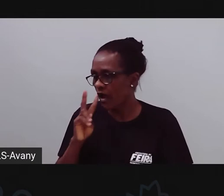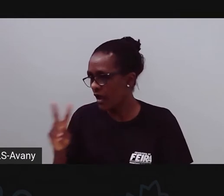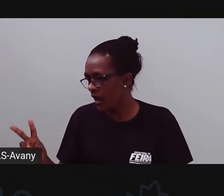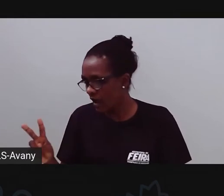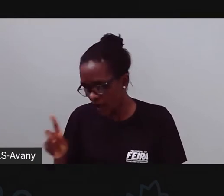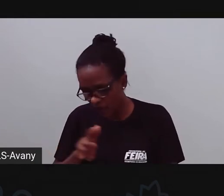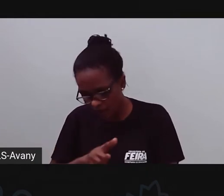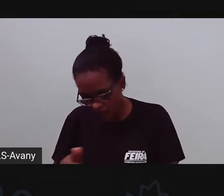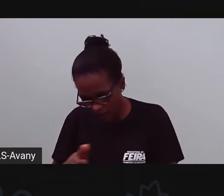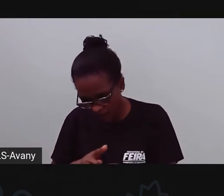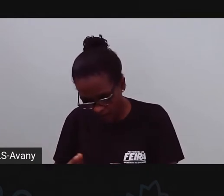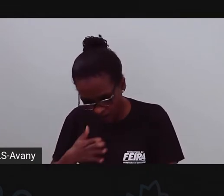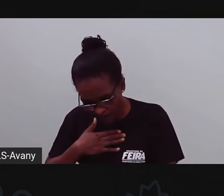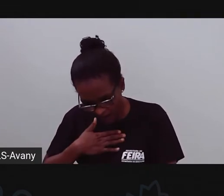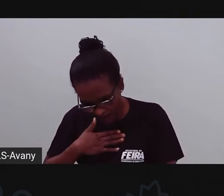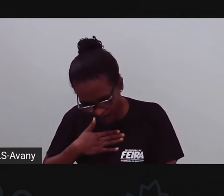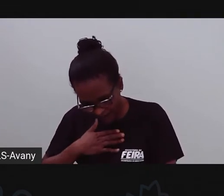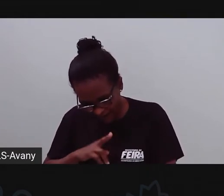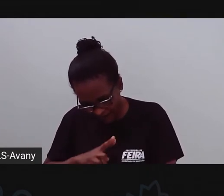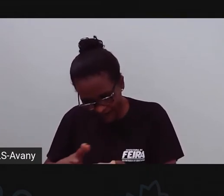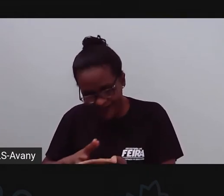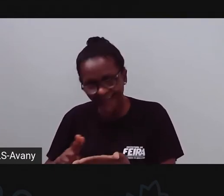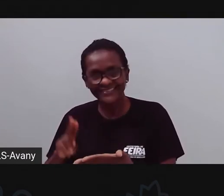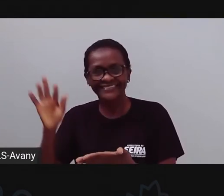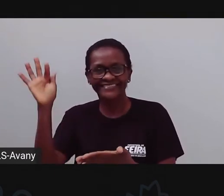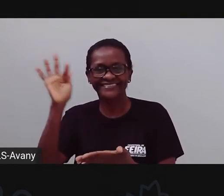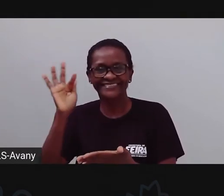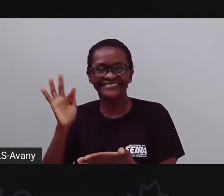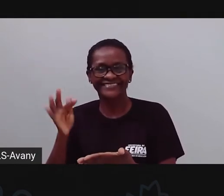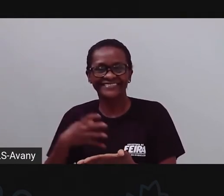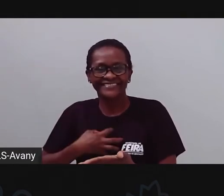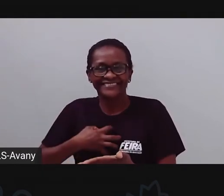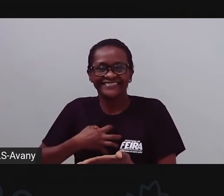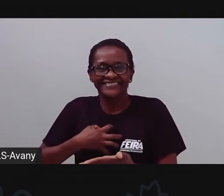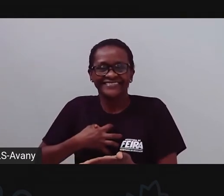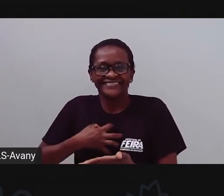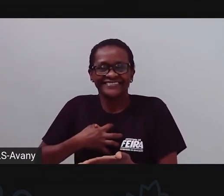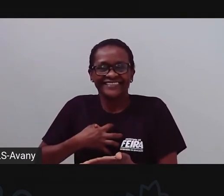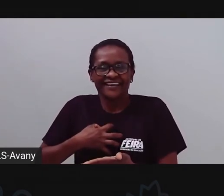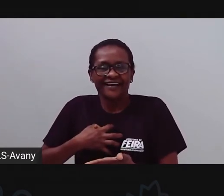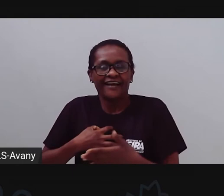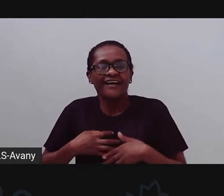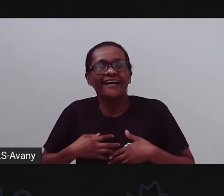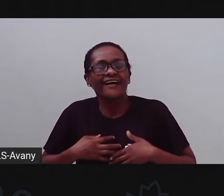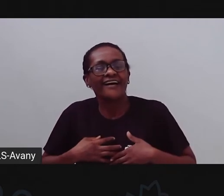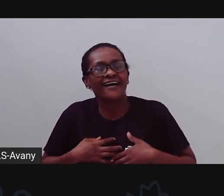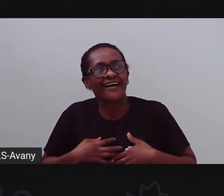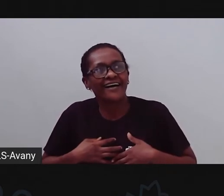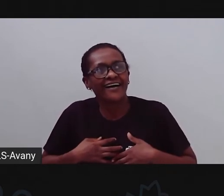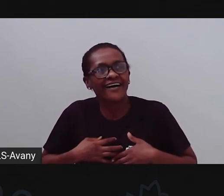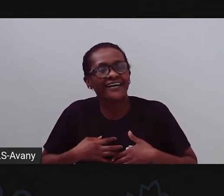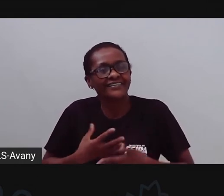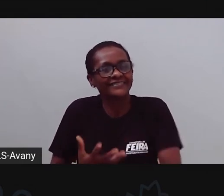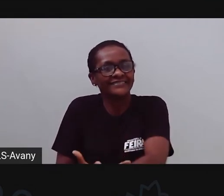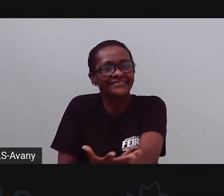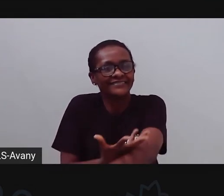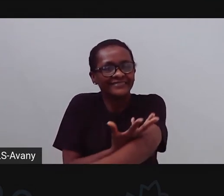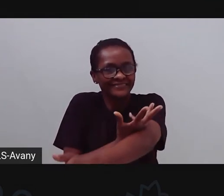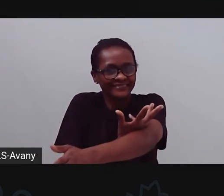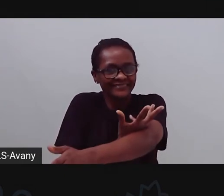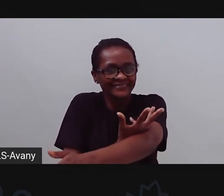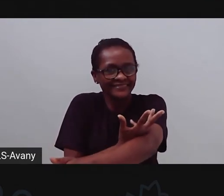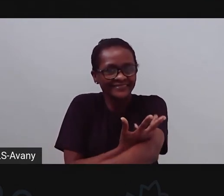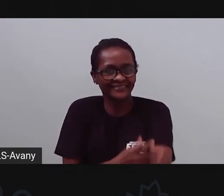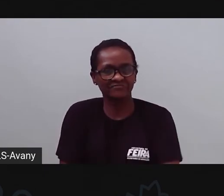escrito não é o nome da prole no convite a pros ficava emocionada né quem recebe um convite com seu nome